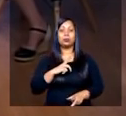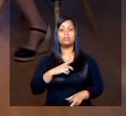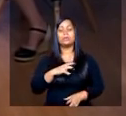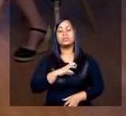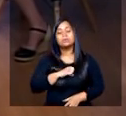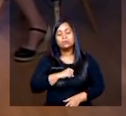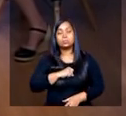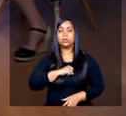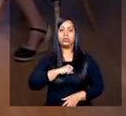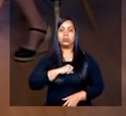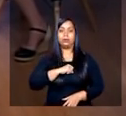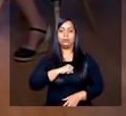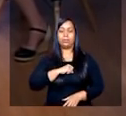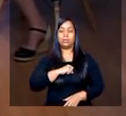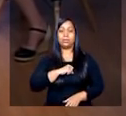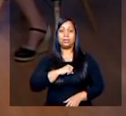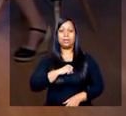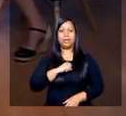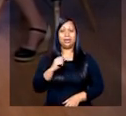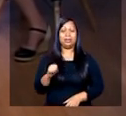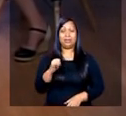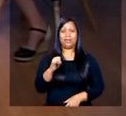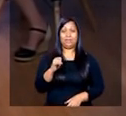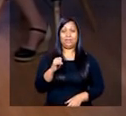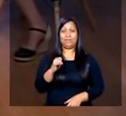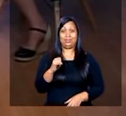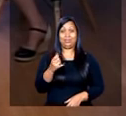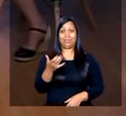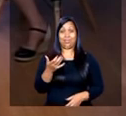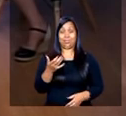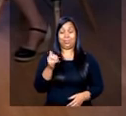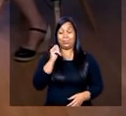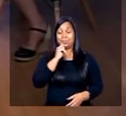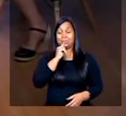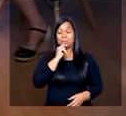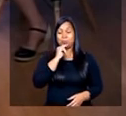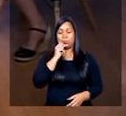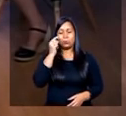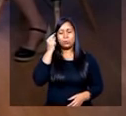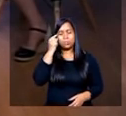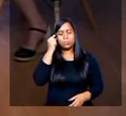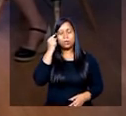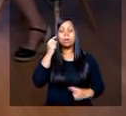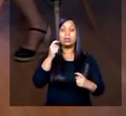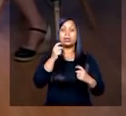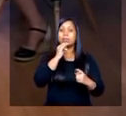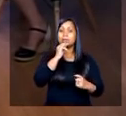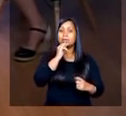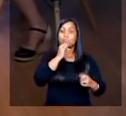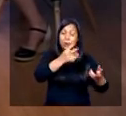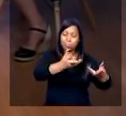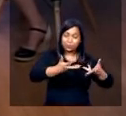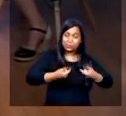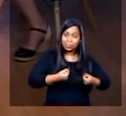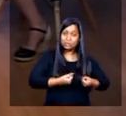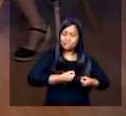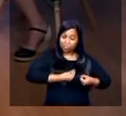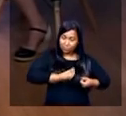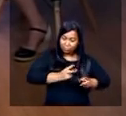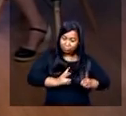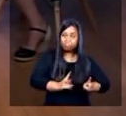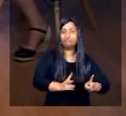ame, espere. E se você não tiver isso em mente... A pediatra da minha filha que dizia, é uma visita que vem e não vai embora. Não vai embora, para